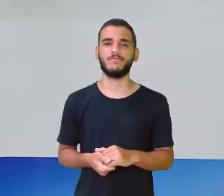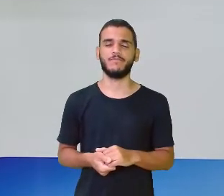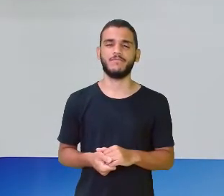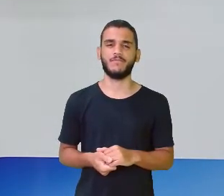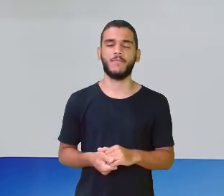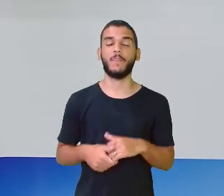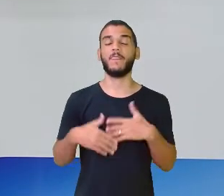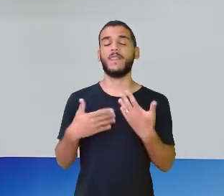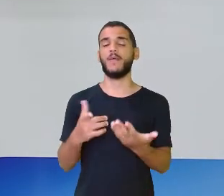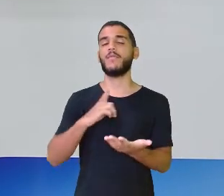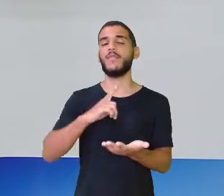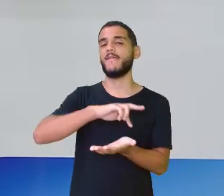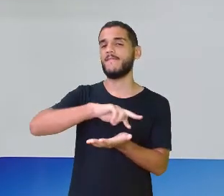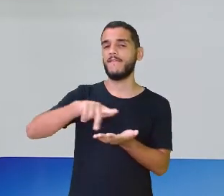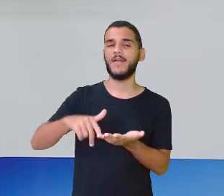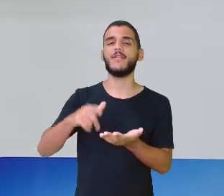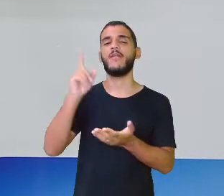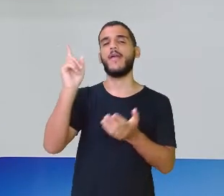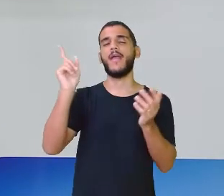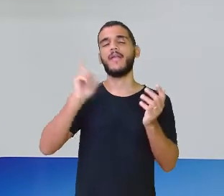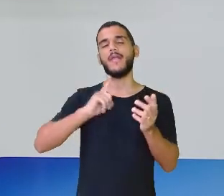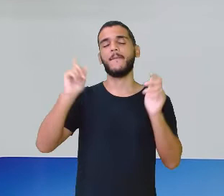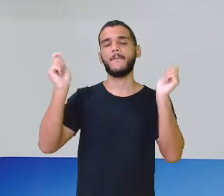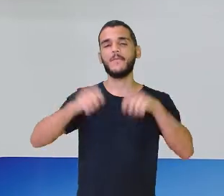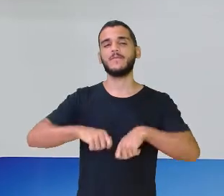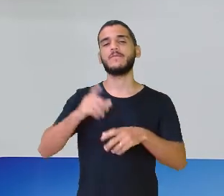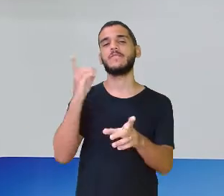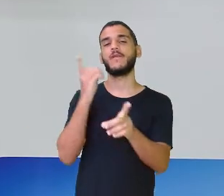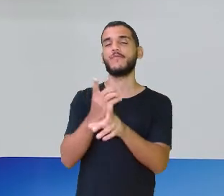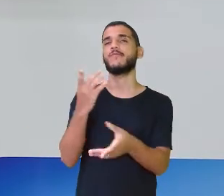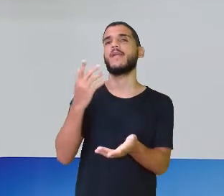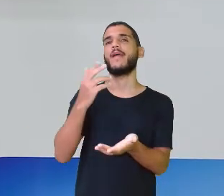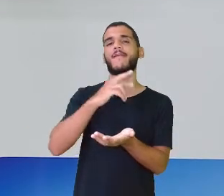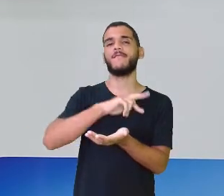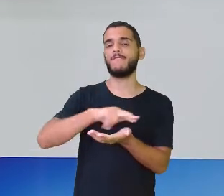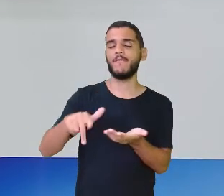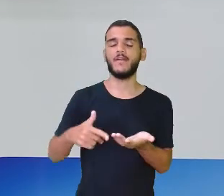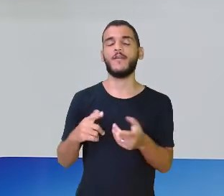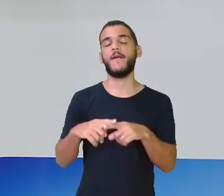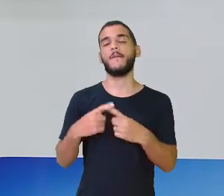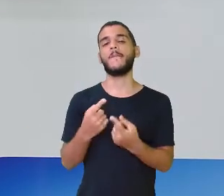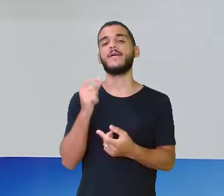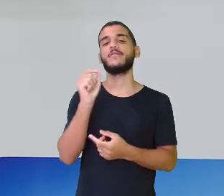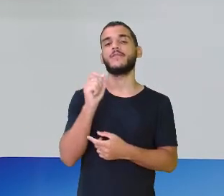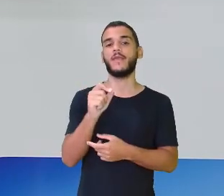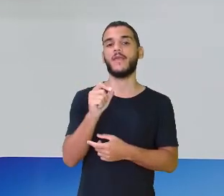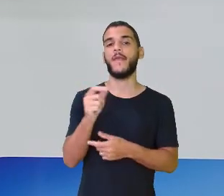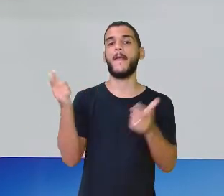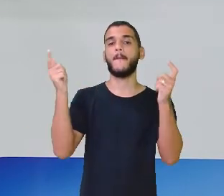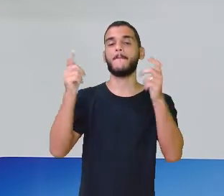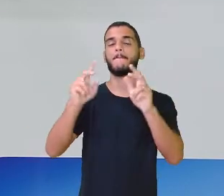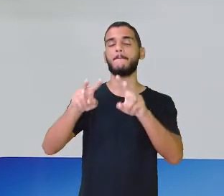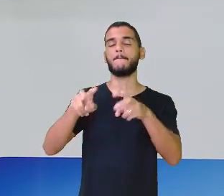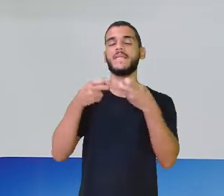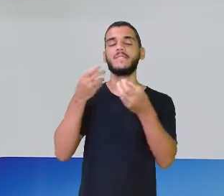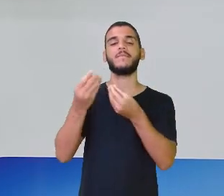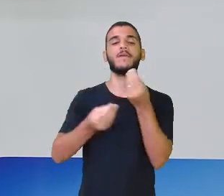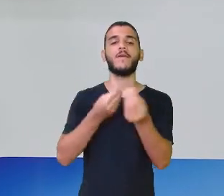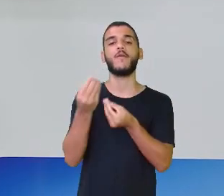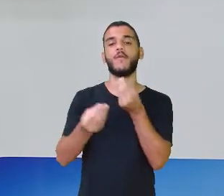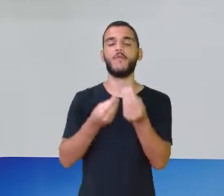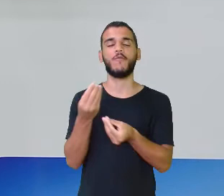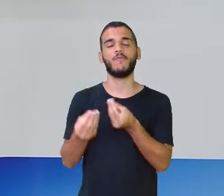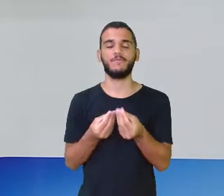Vários ângulos é possível encontrar. Só que, claro, a gente consegue visualizar,